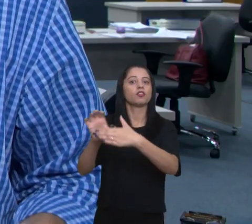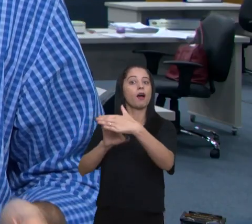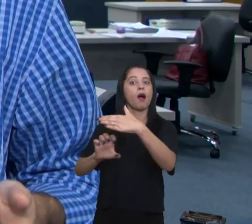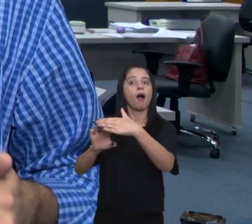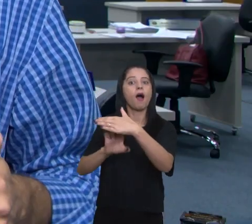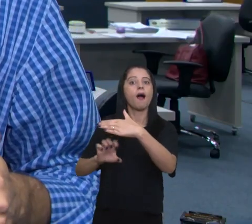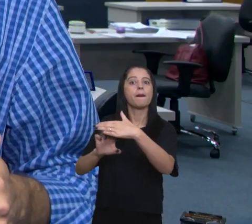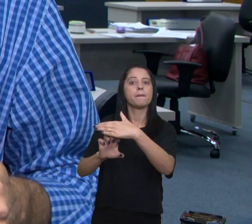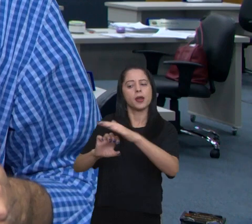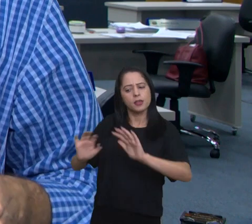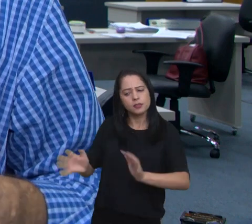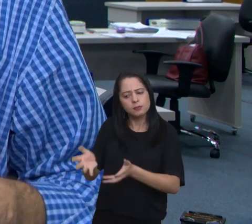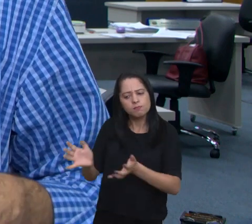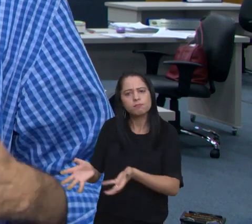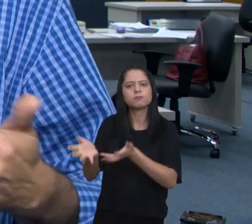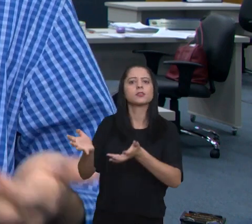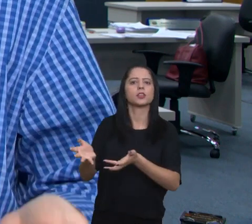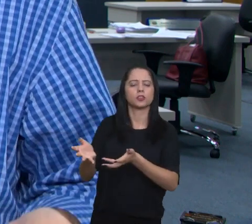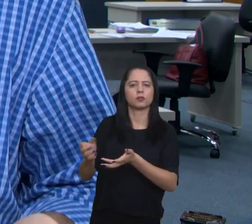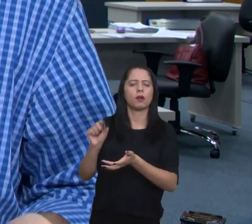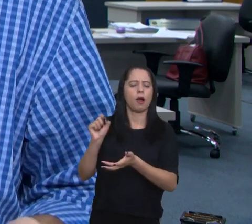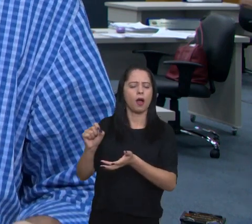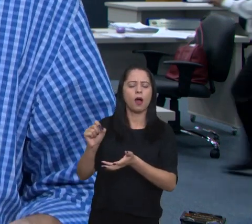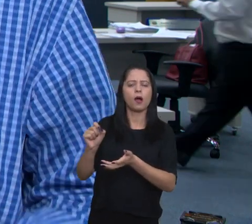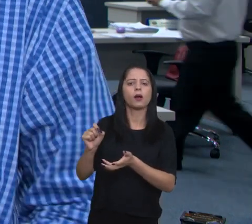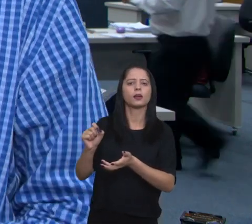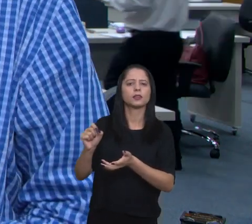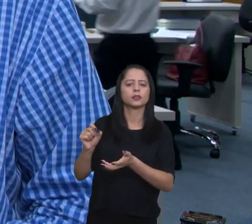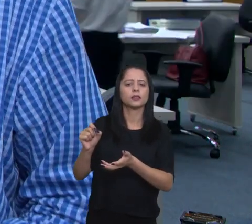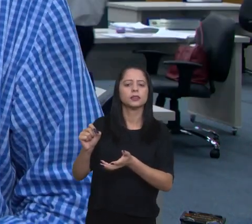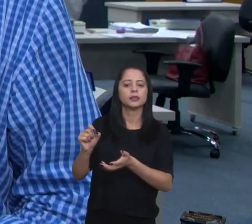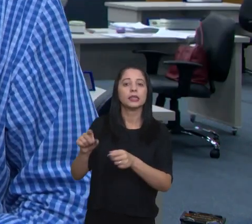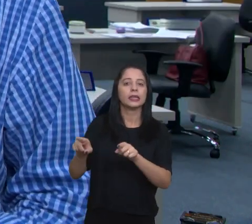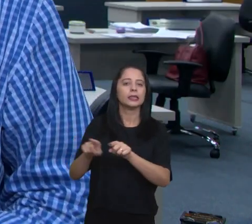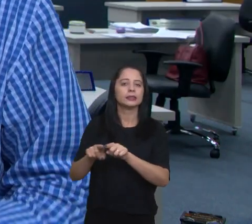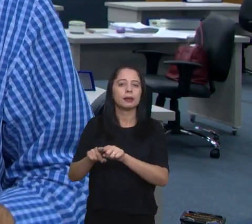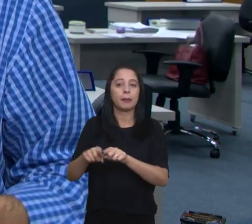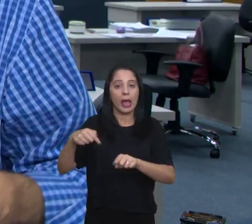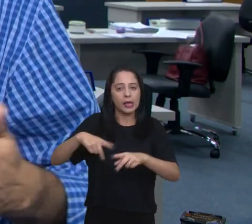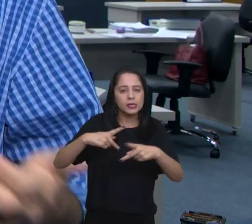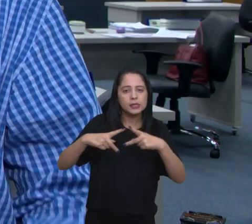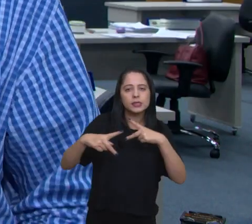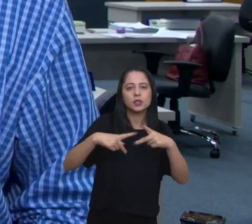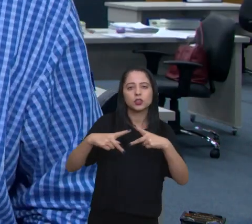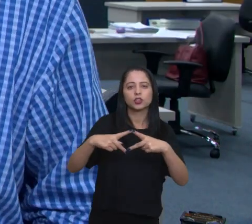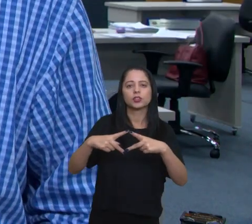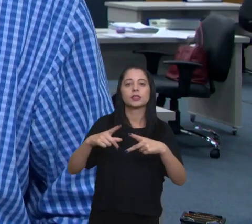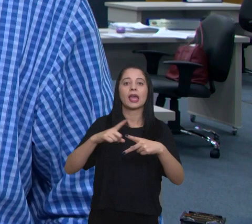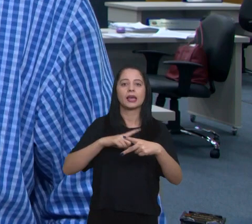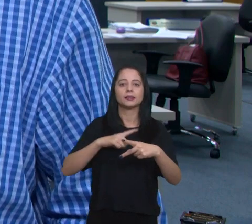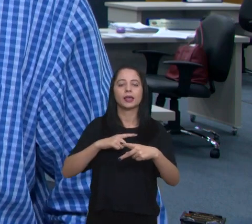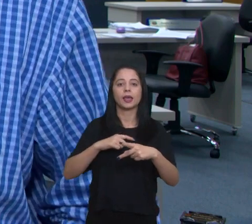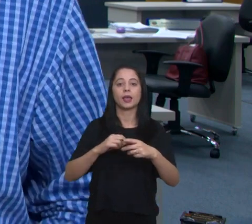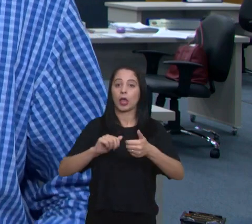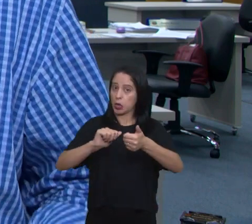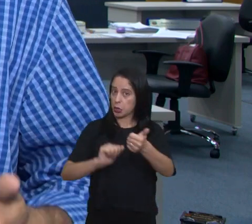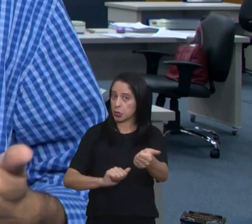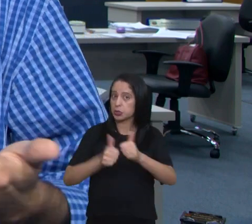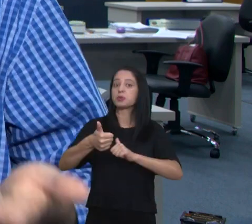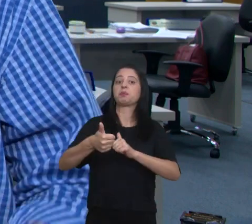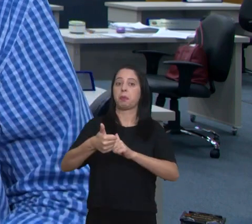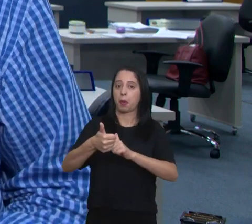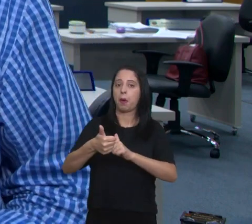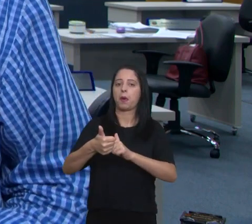setor, fazer com que essas entidades tenham uma estruturação melhor junto à administração pública. Também em São José dos Campos temos forte